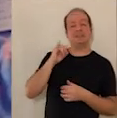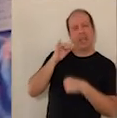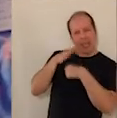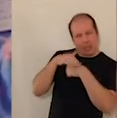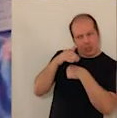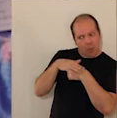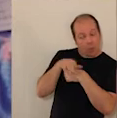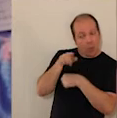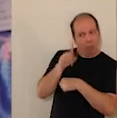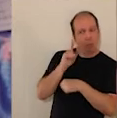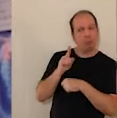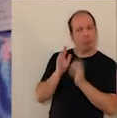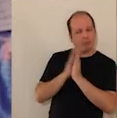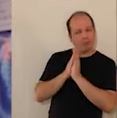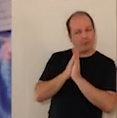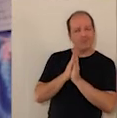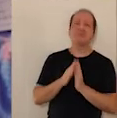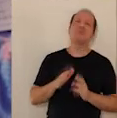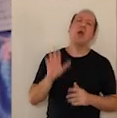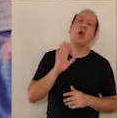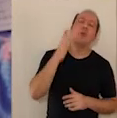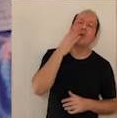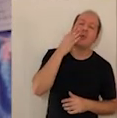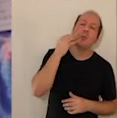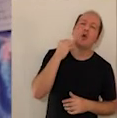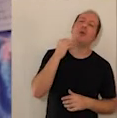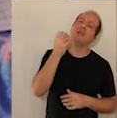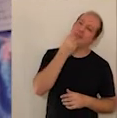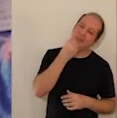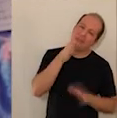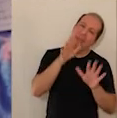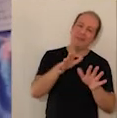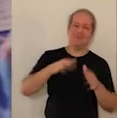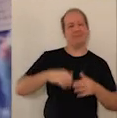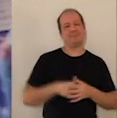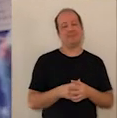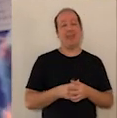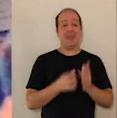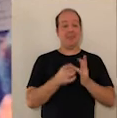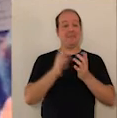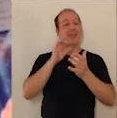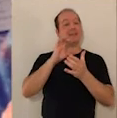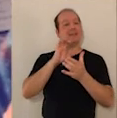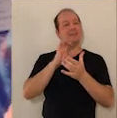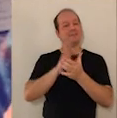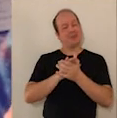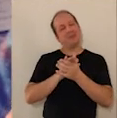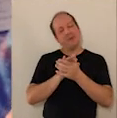ele. Messer Volpone, passe muito bem, meu caro amigo. Minha esposa lhe trará